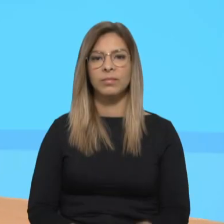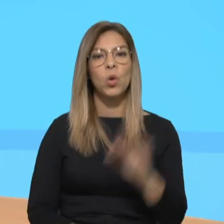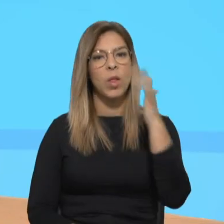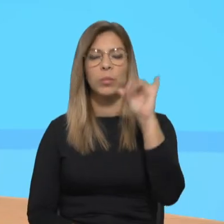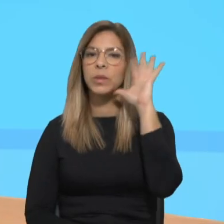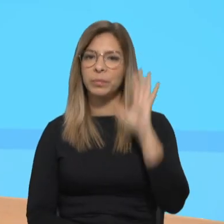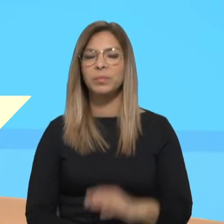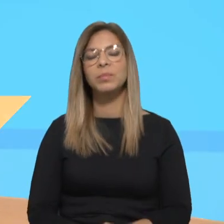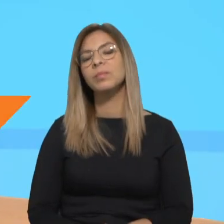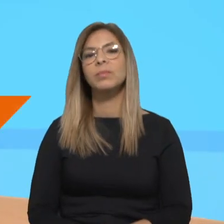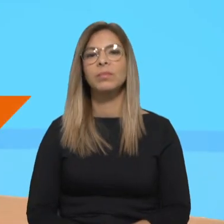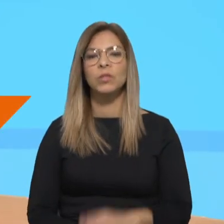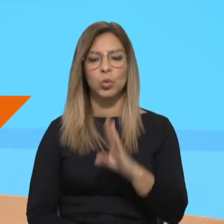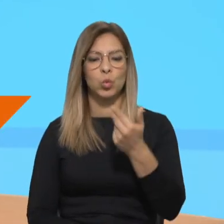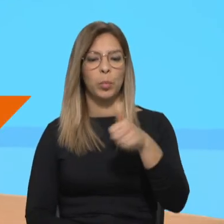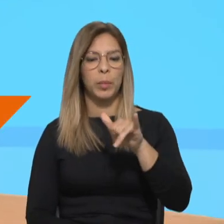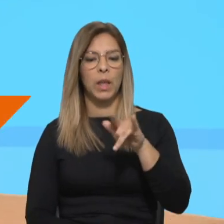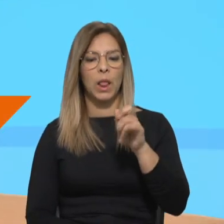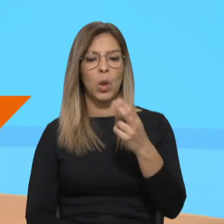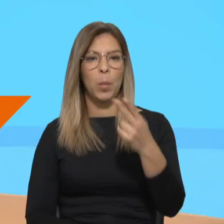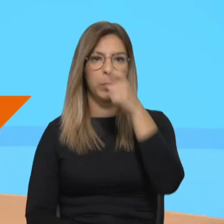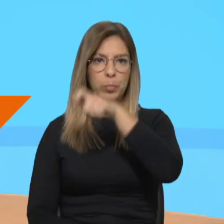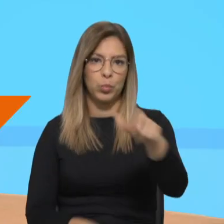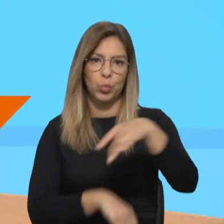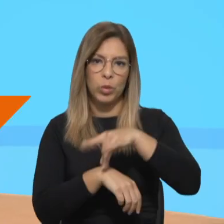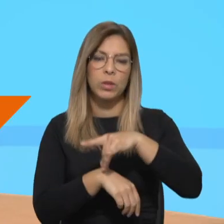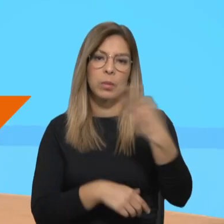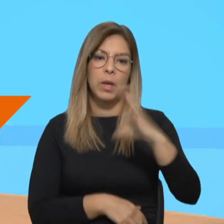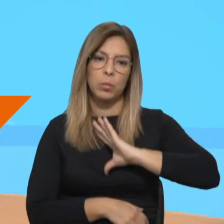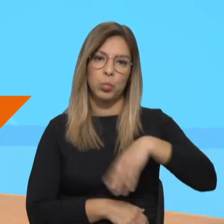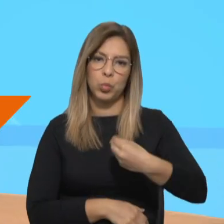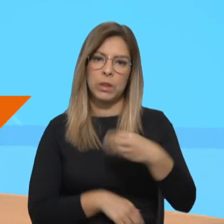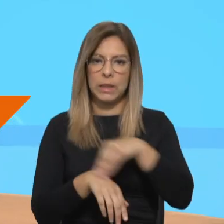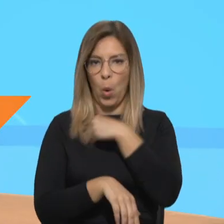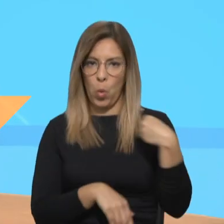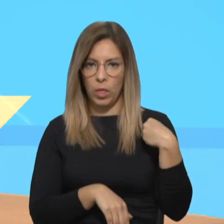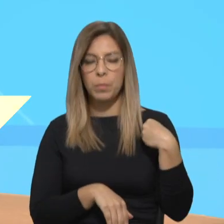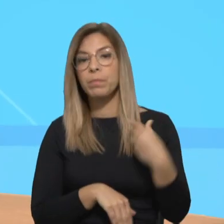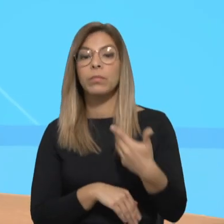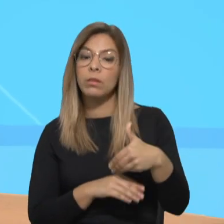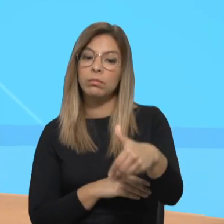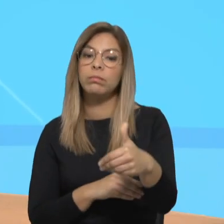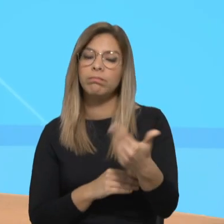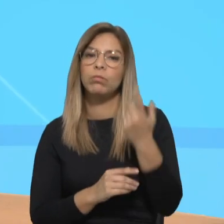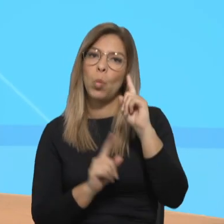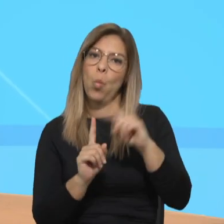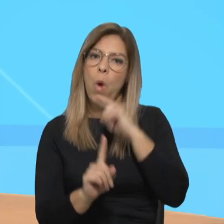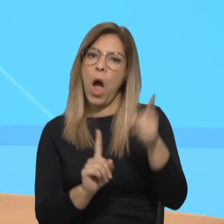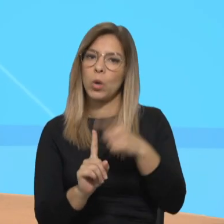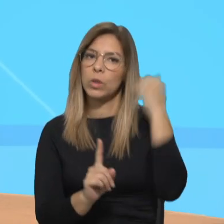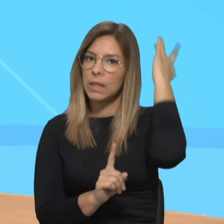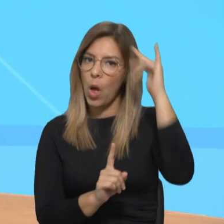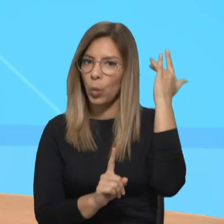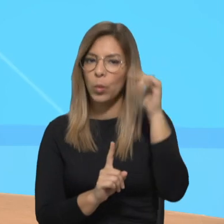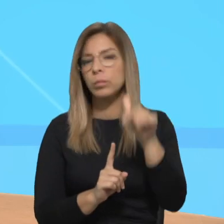Olá, muito boa tarde. Jubileu dos doentes e do mundo da saúde. É a proposta para as celebrações do Ano Santo, tanto em Roma